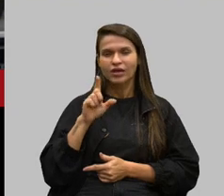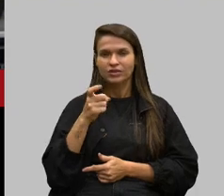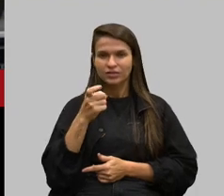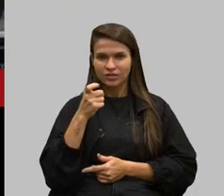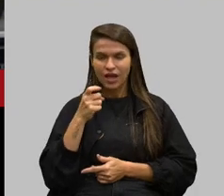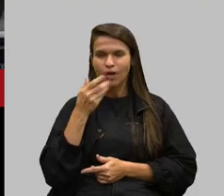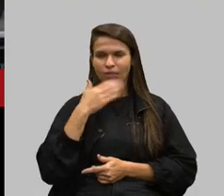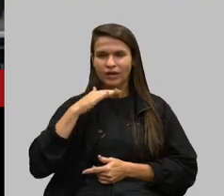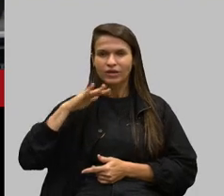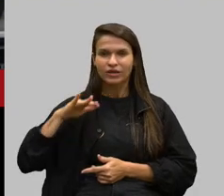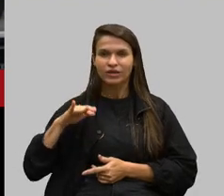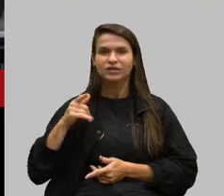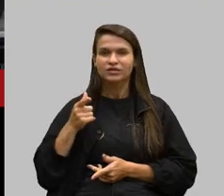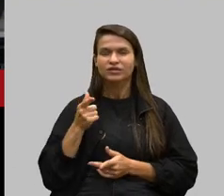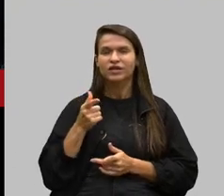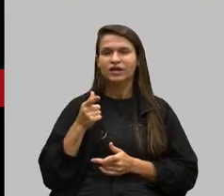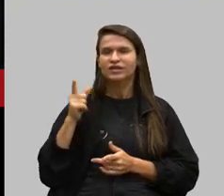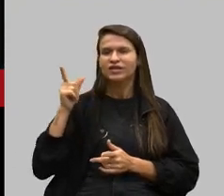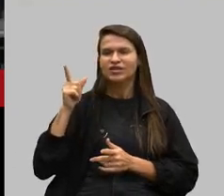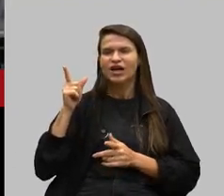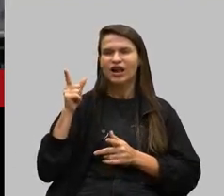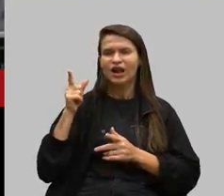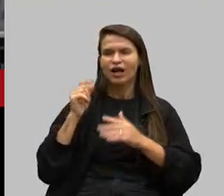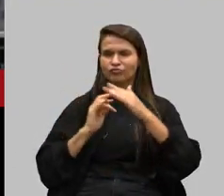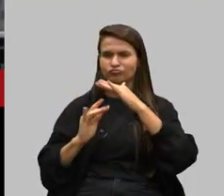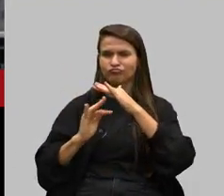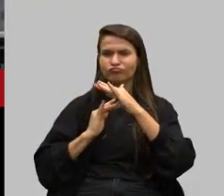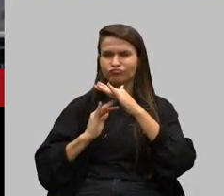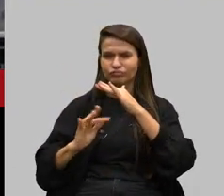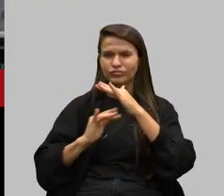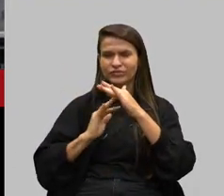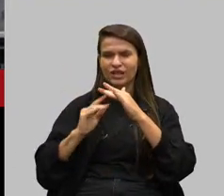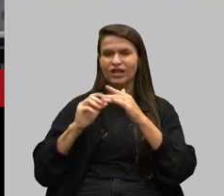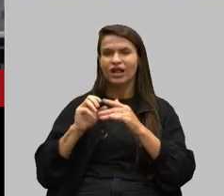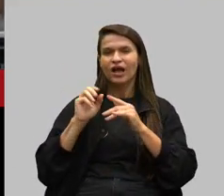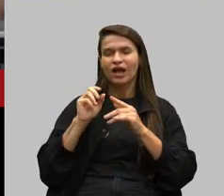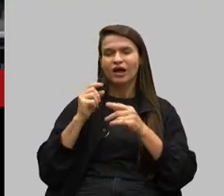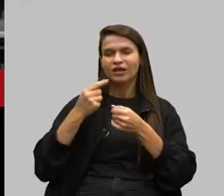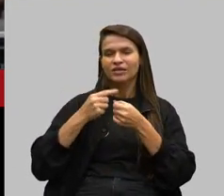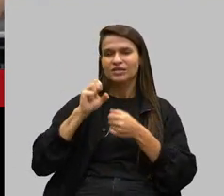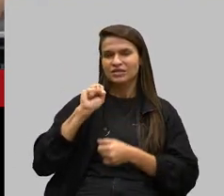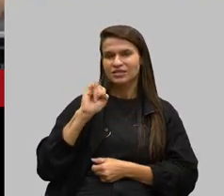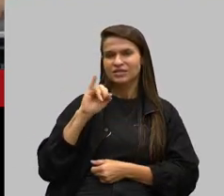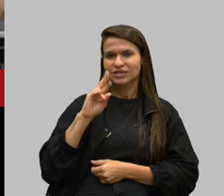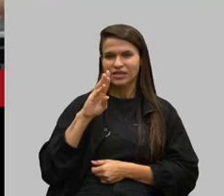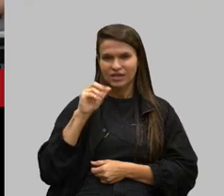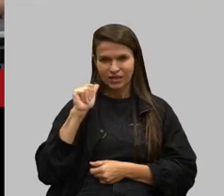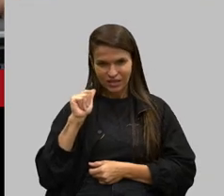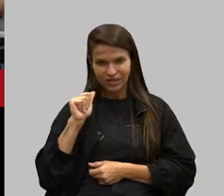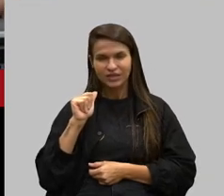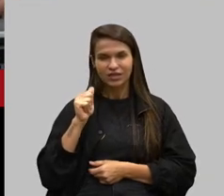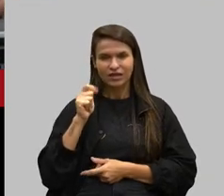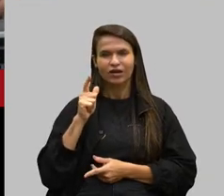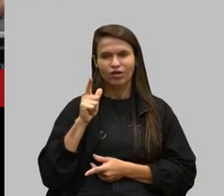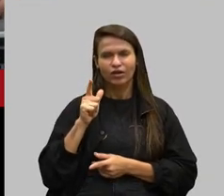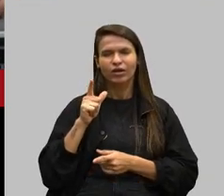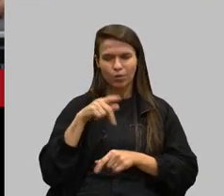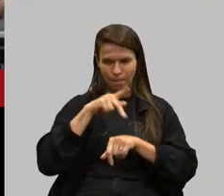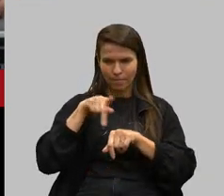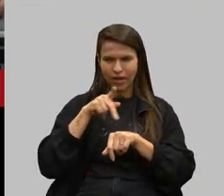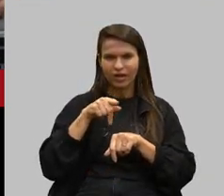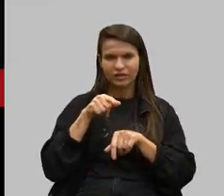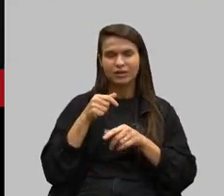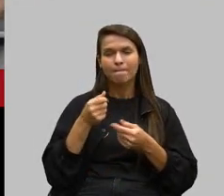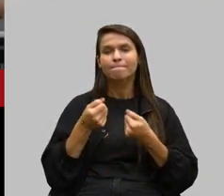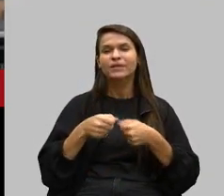que veio refugiada da Síria da guerra da Síria a família dela foi diagnosticada com uma doença Rara e precisava para o seu